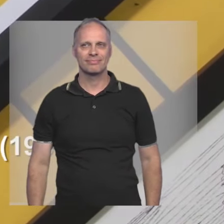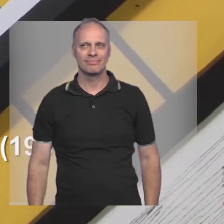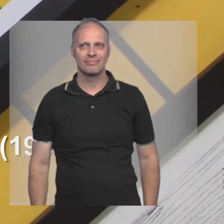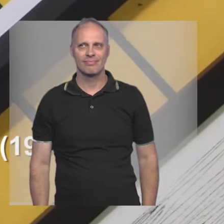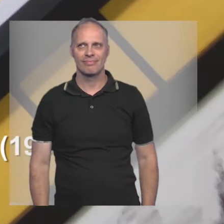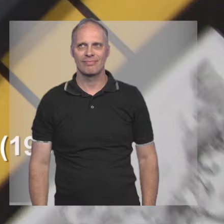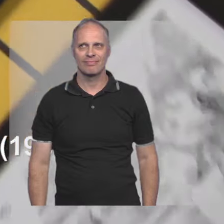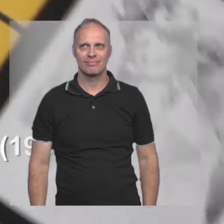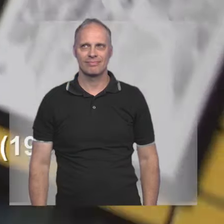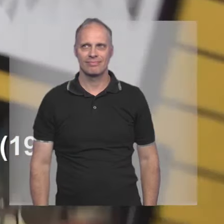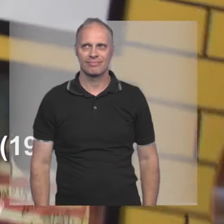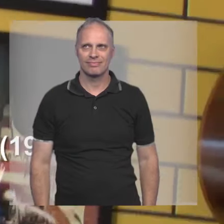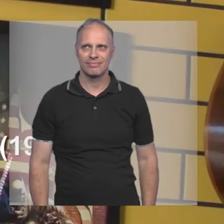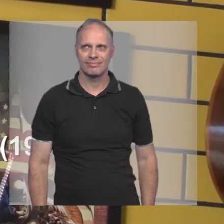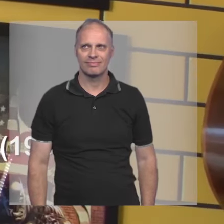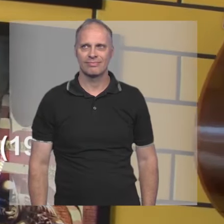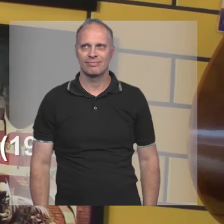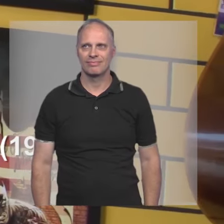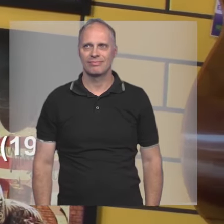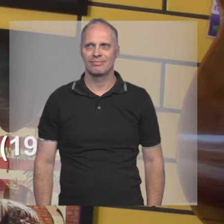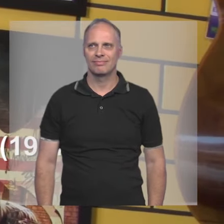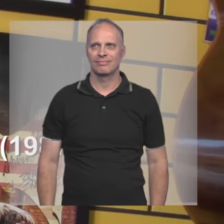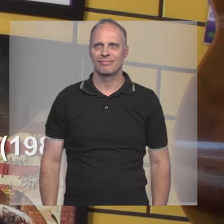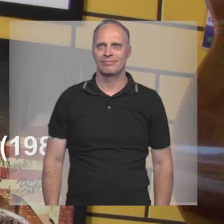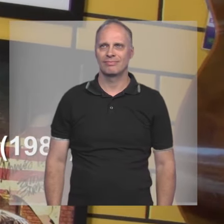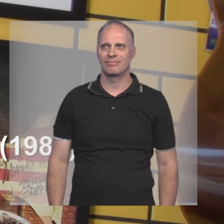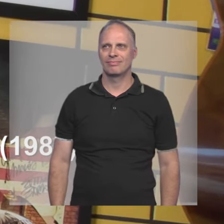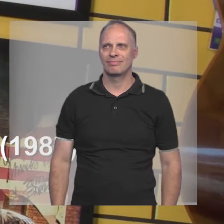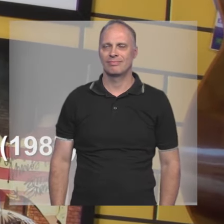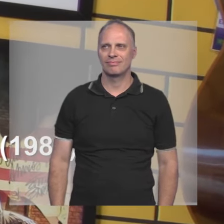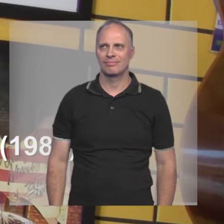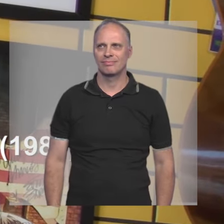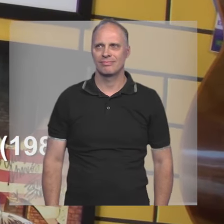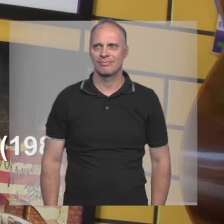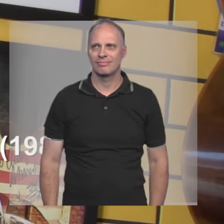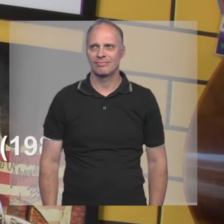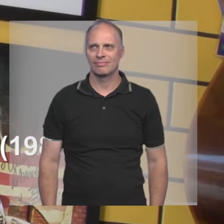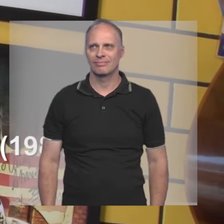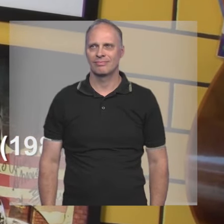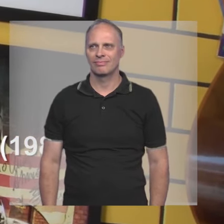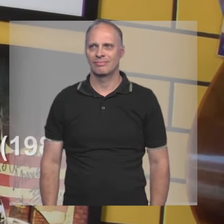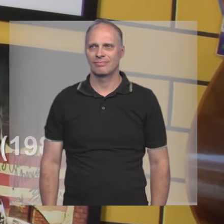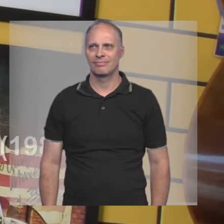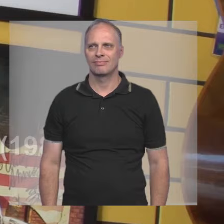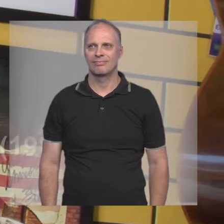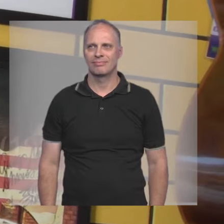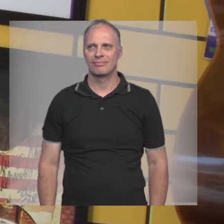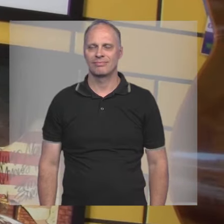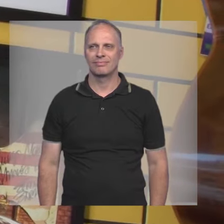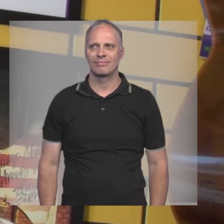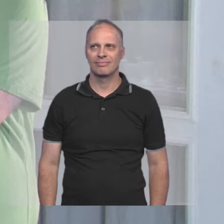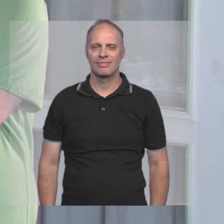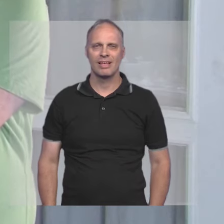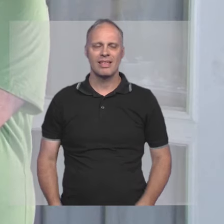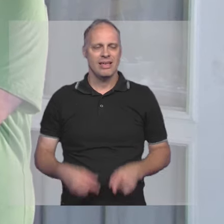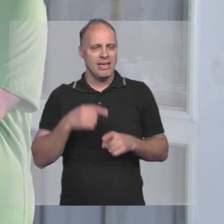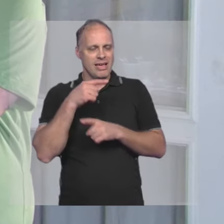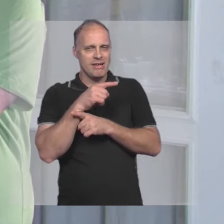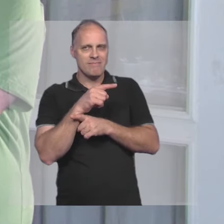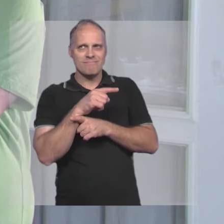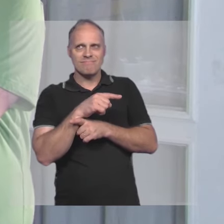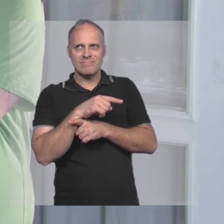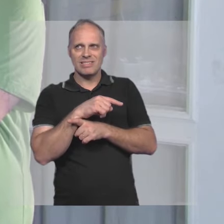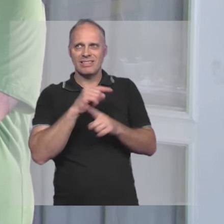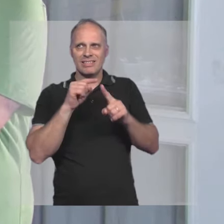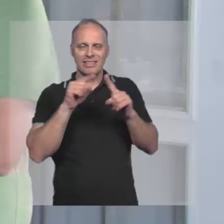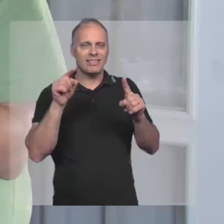Entre um rosto e um retrato, o real e o abstrato, entre a loucura. Mas isso é uma